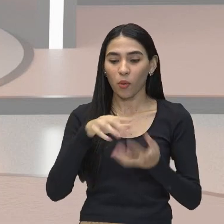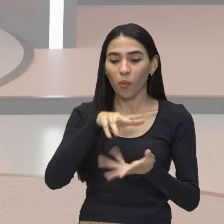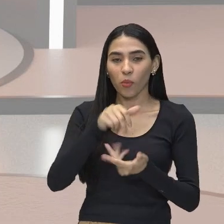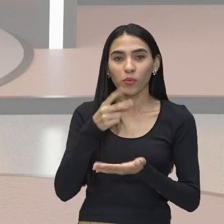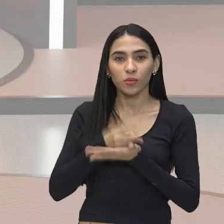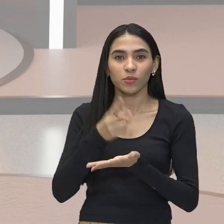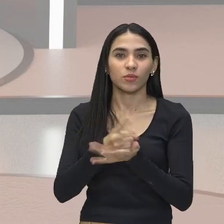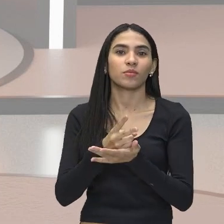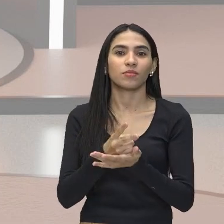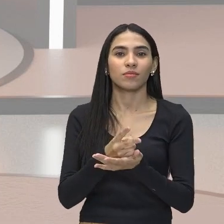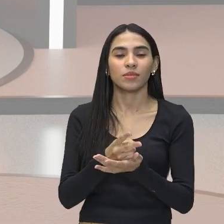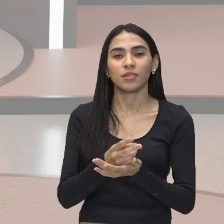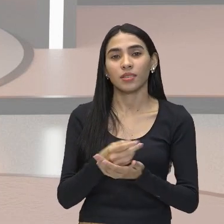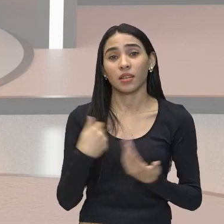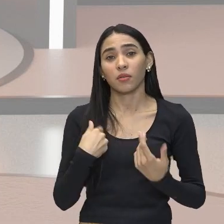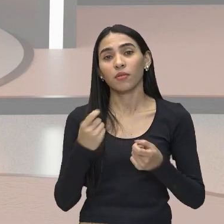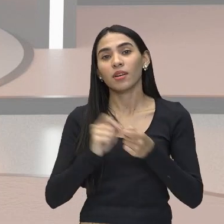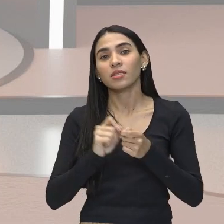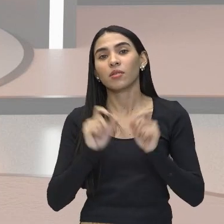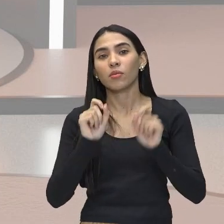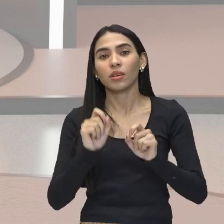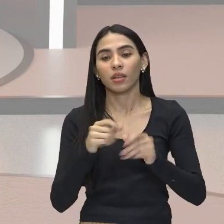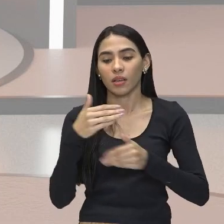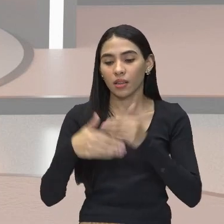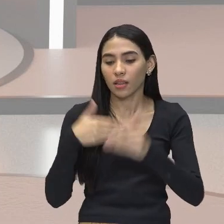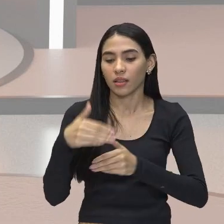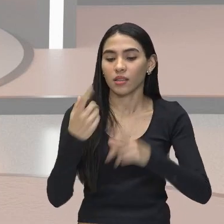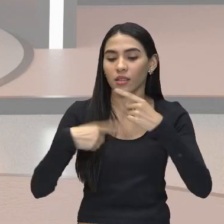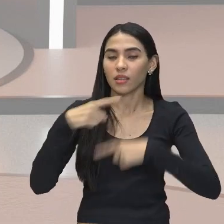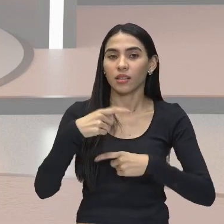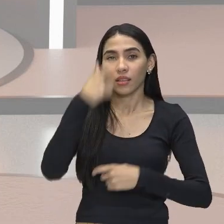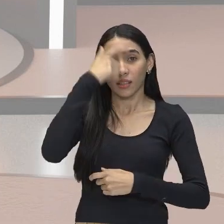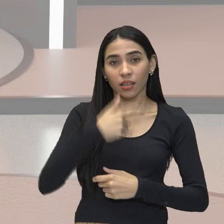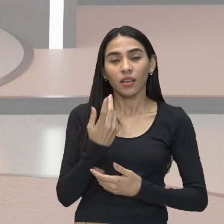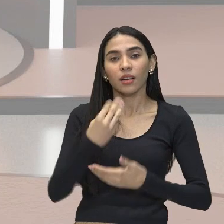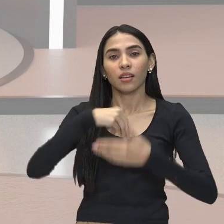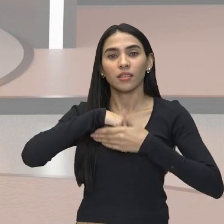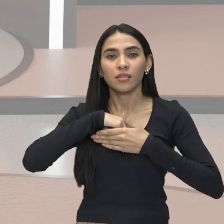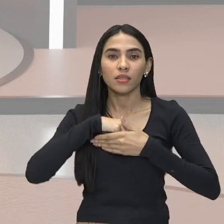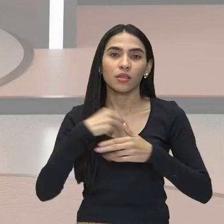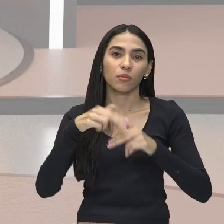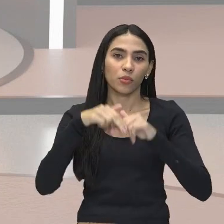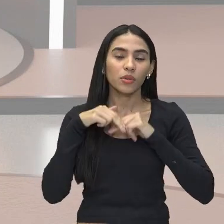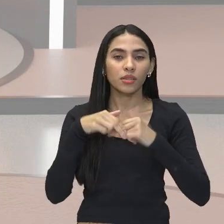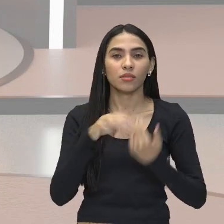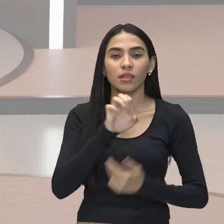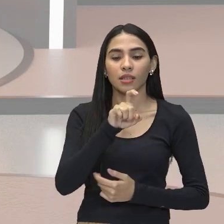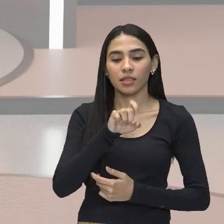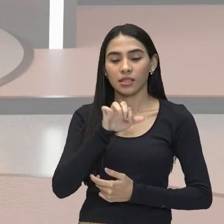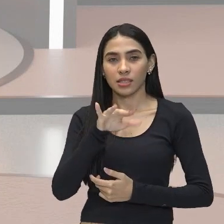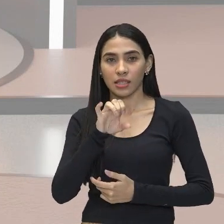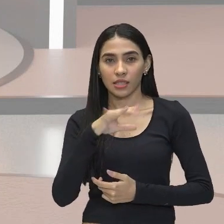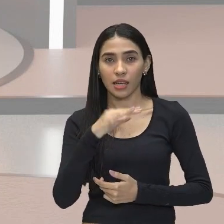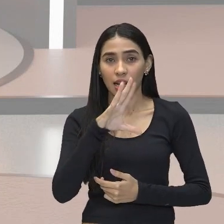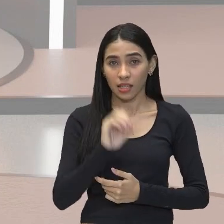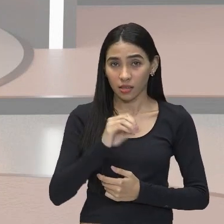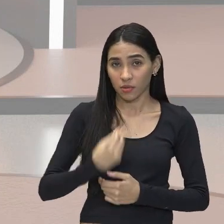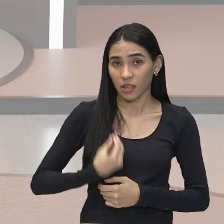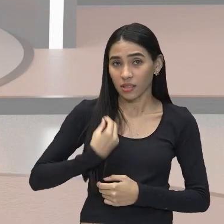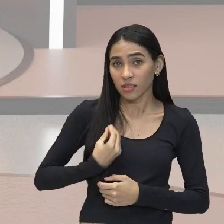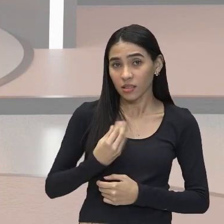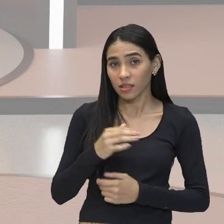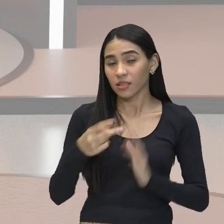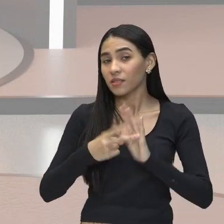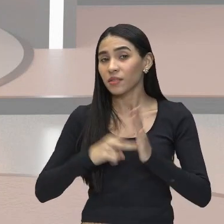o tempo todo. Então eu tenho que fazer o quê? Construir, me construir. Portanto, para o existencialismo, existir significa o